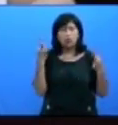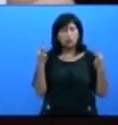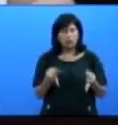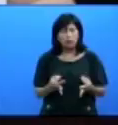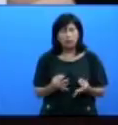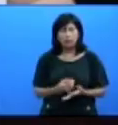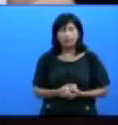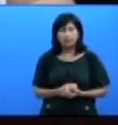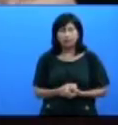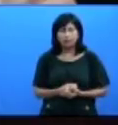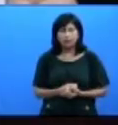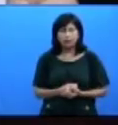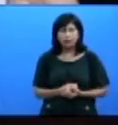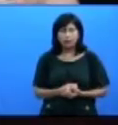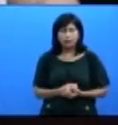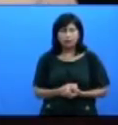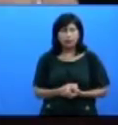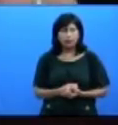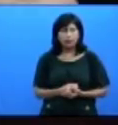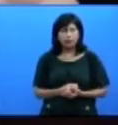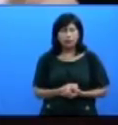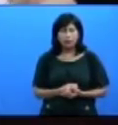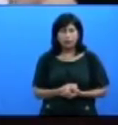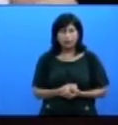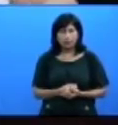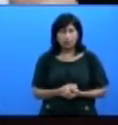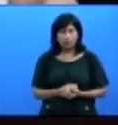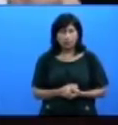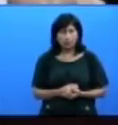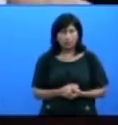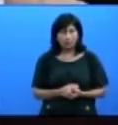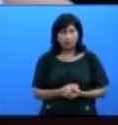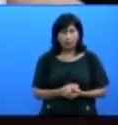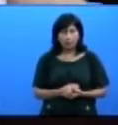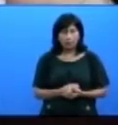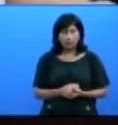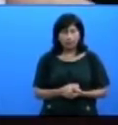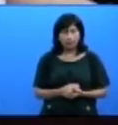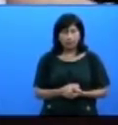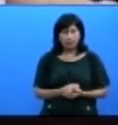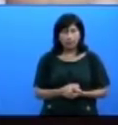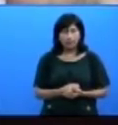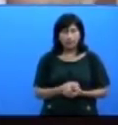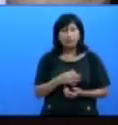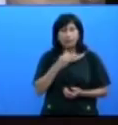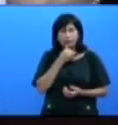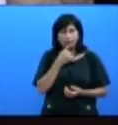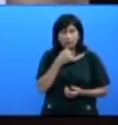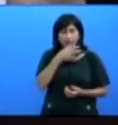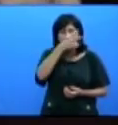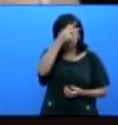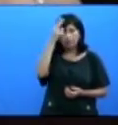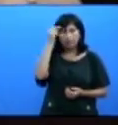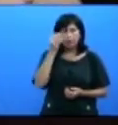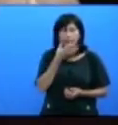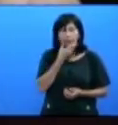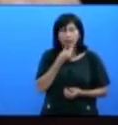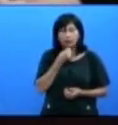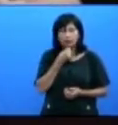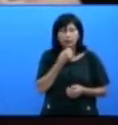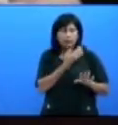pouco cuidada, tão pouco zelada por essa administração. Então, assim, as